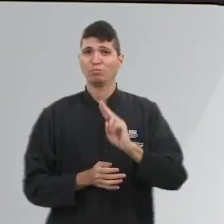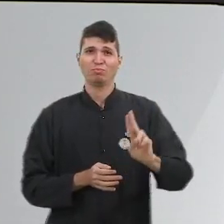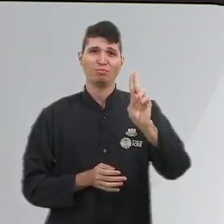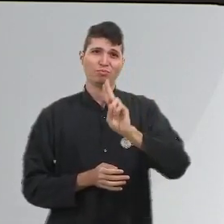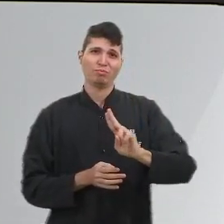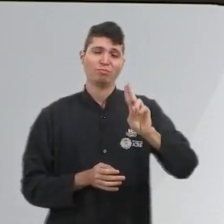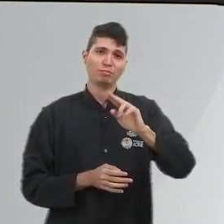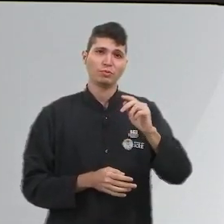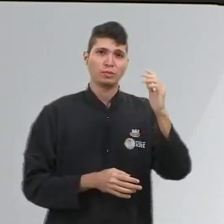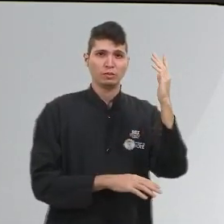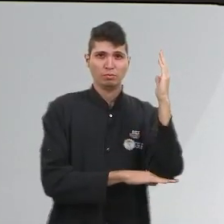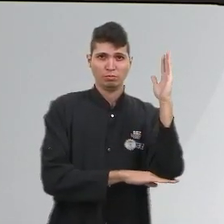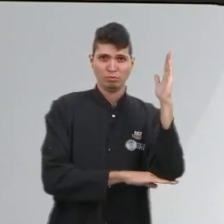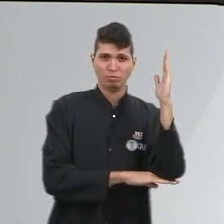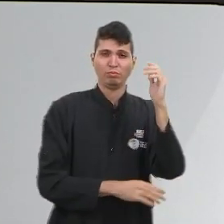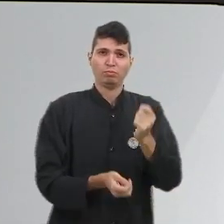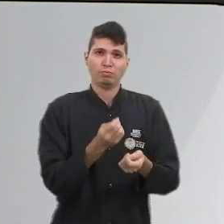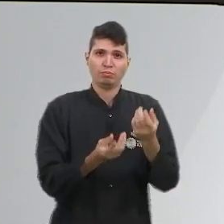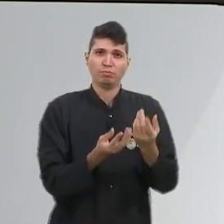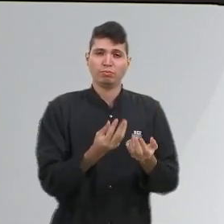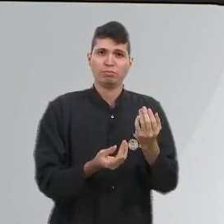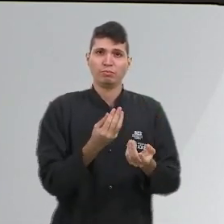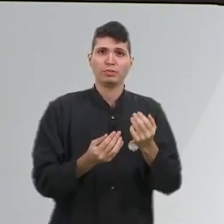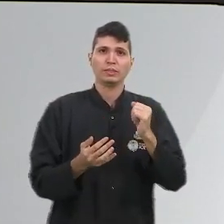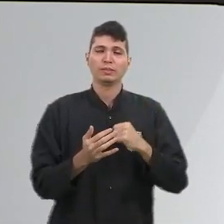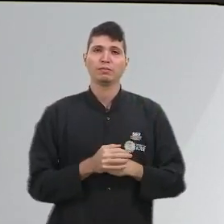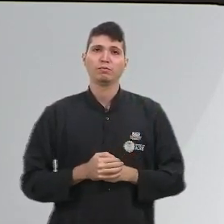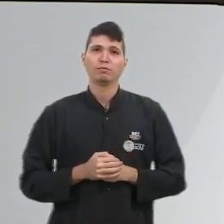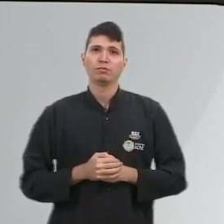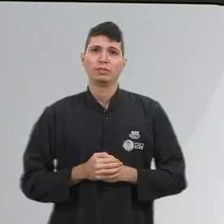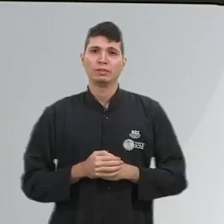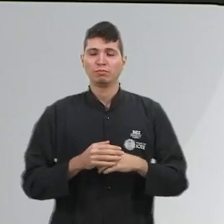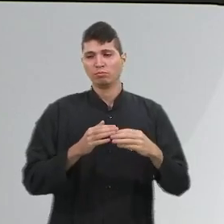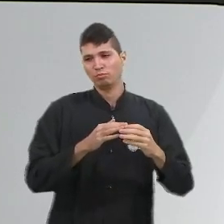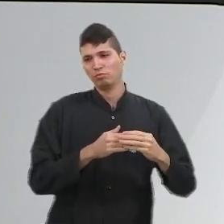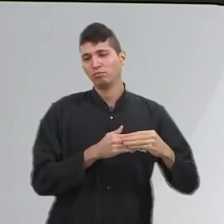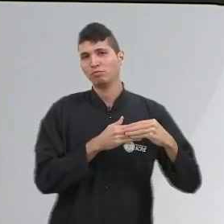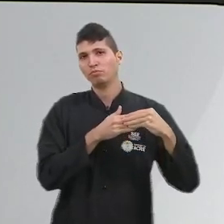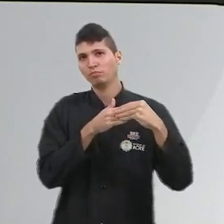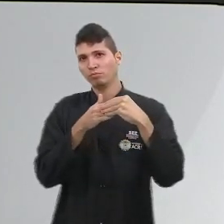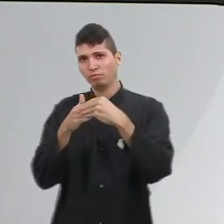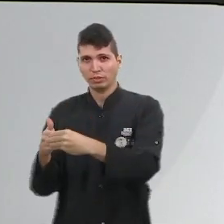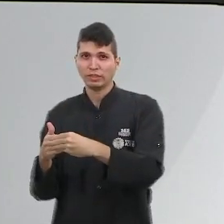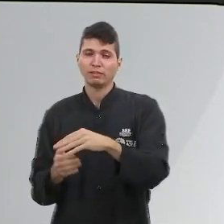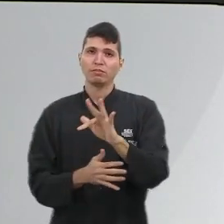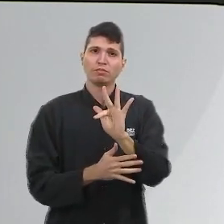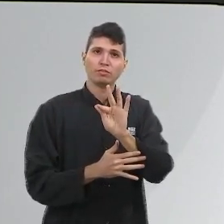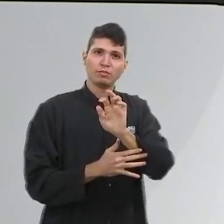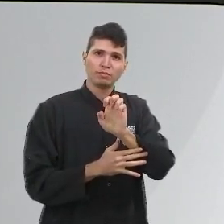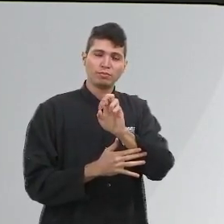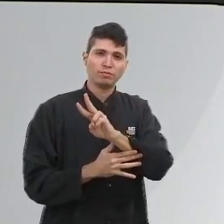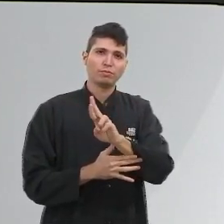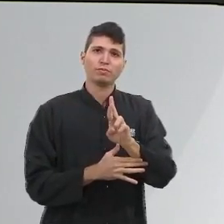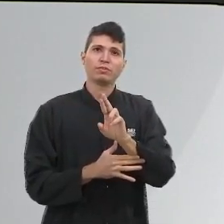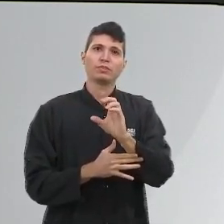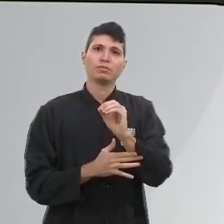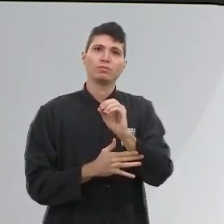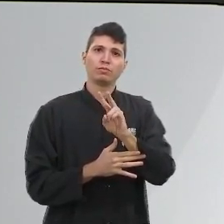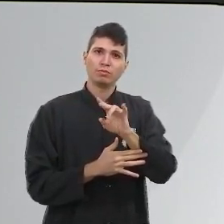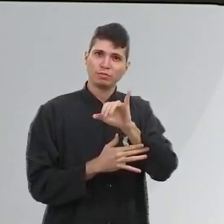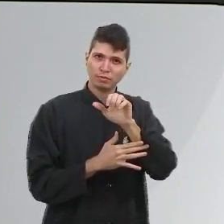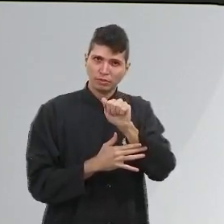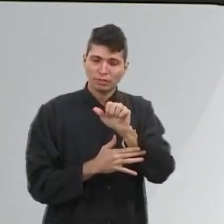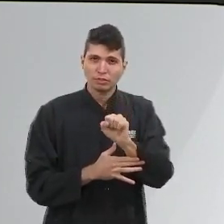usado para fazer transporte das ferrovias, para fazer o processo de combustão dos navios.